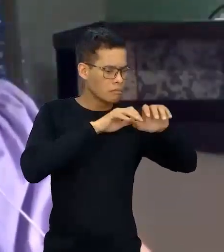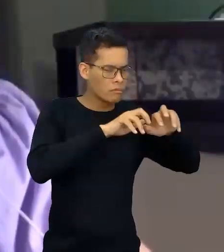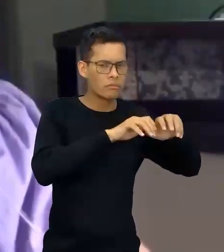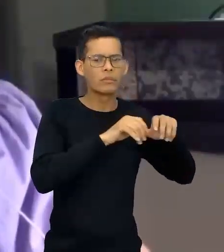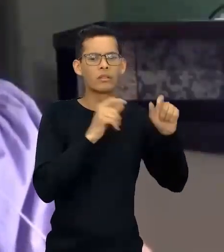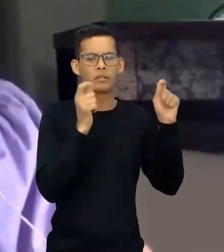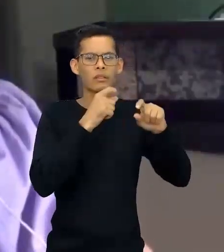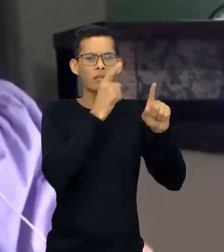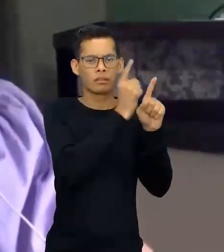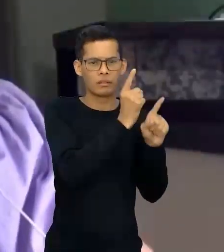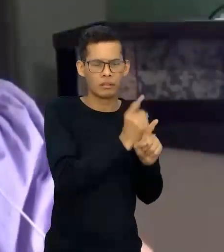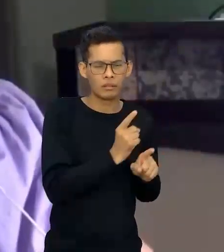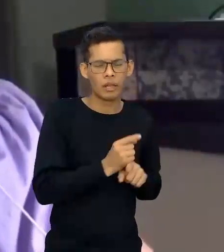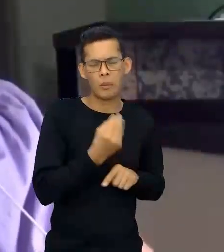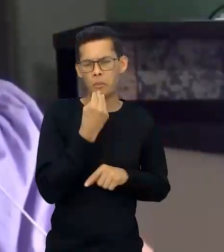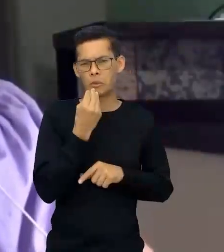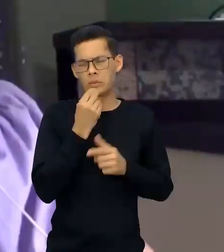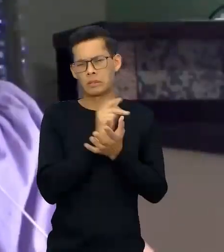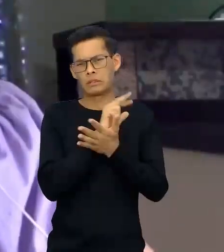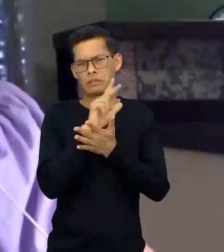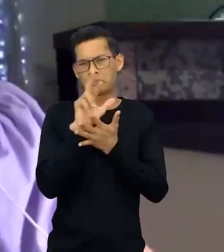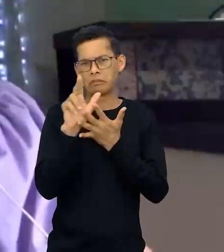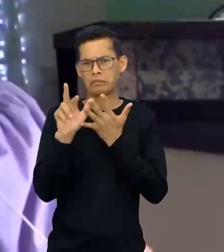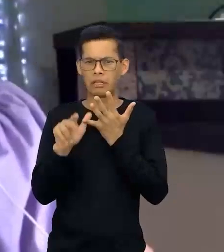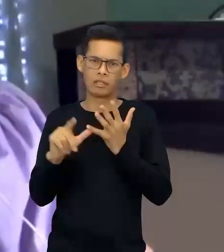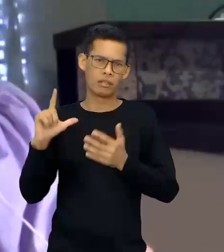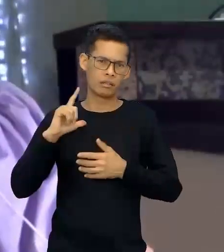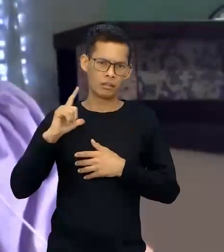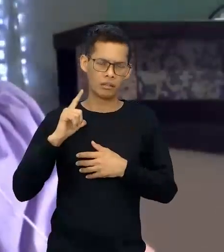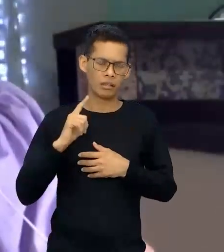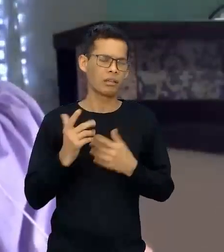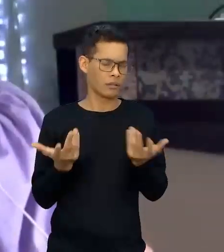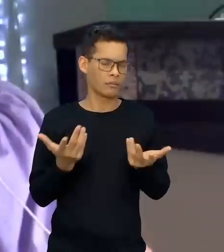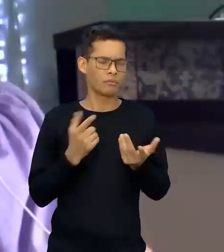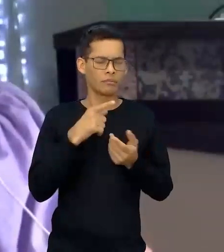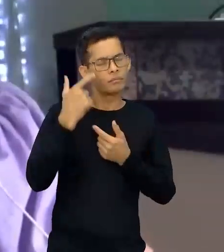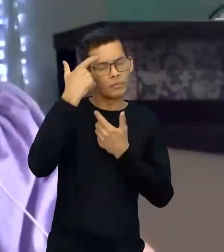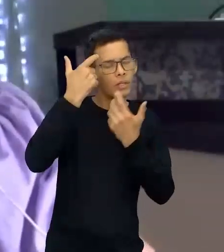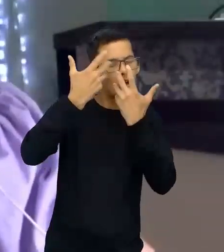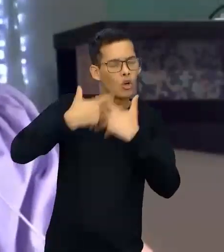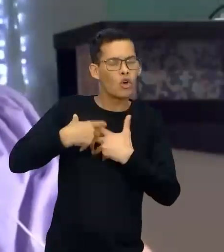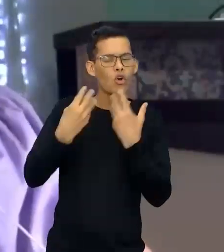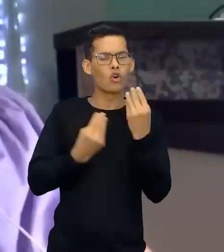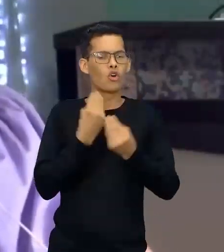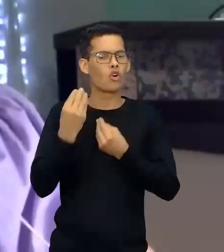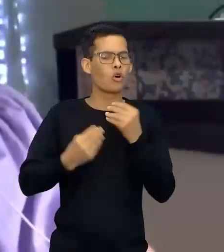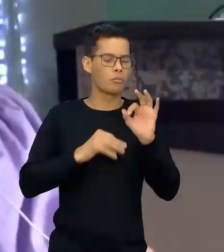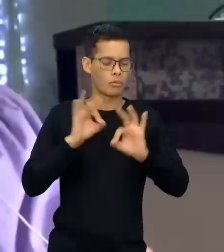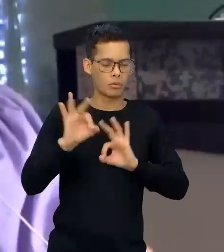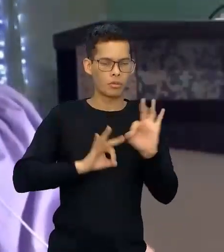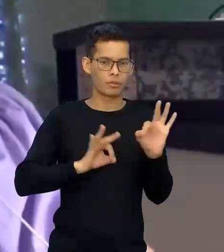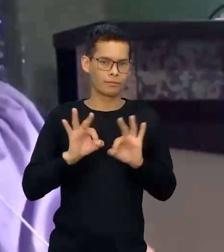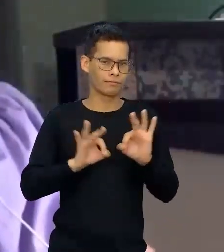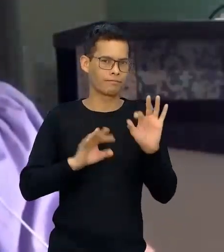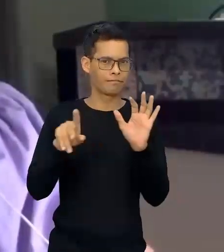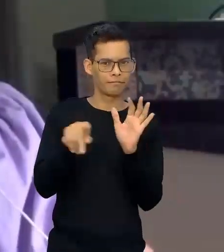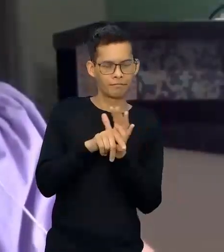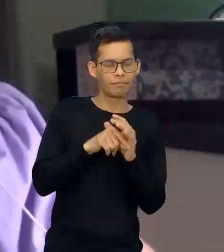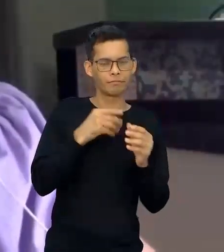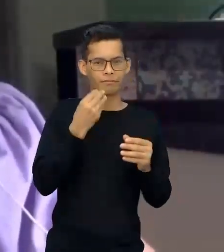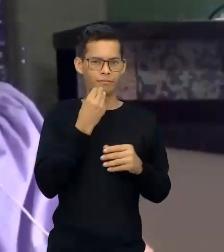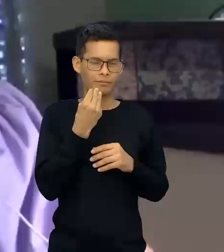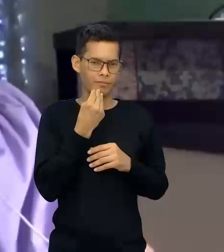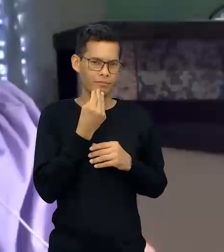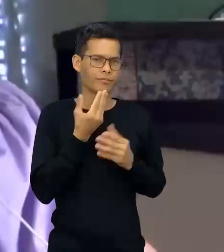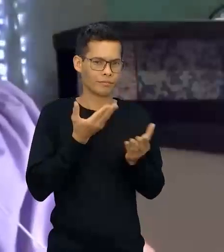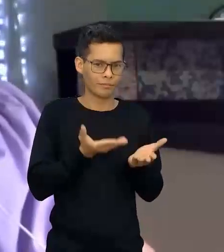bastante possibilidades lá para a gente pensar sobre como organizar até mesmo essa